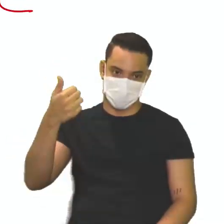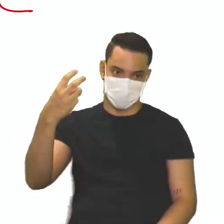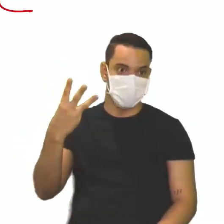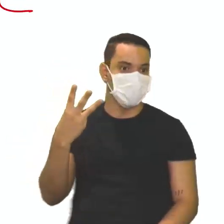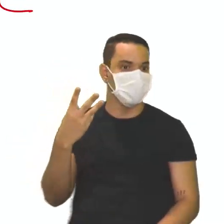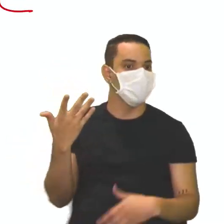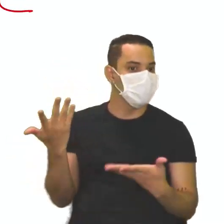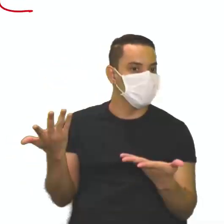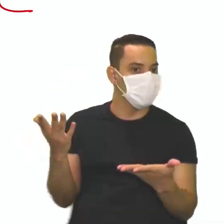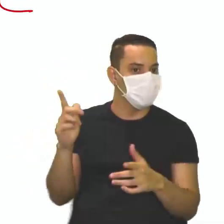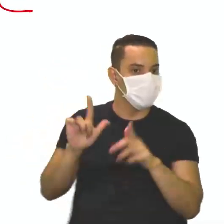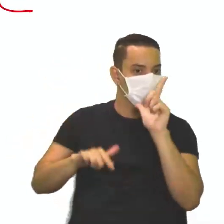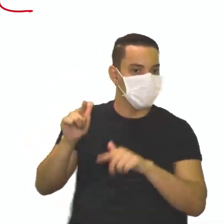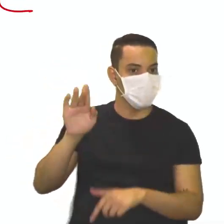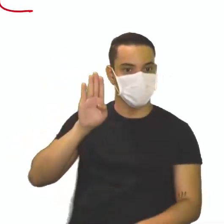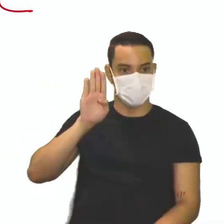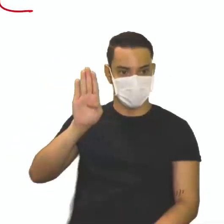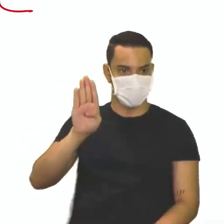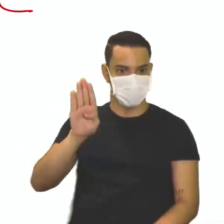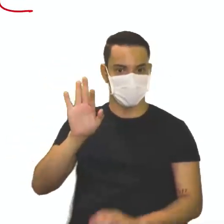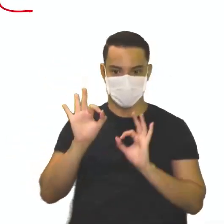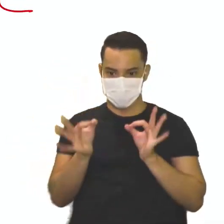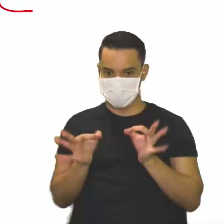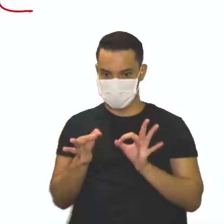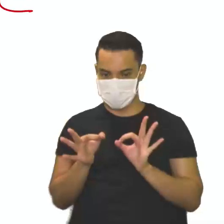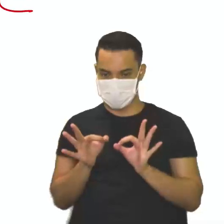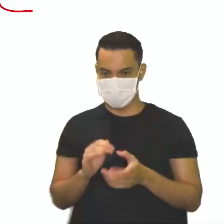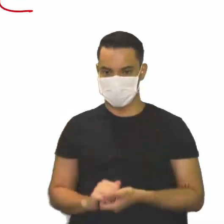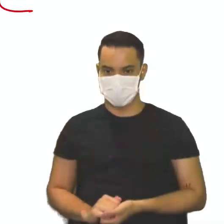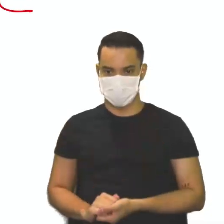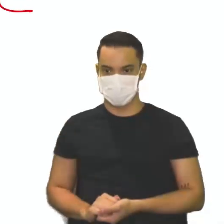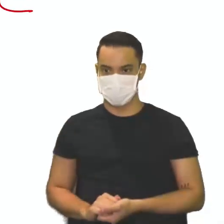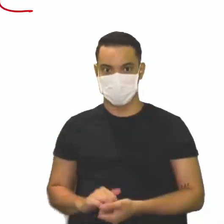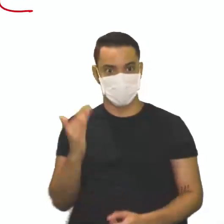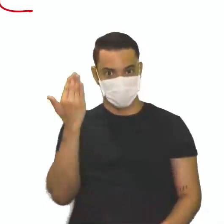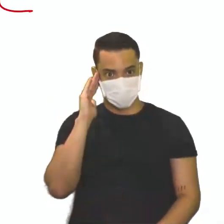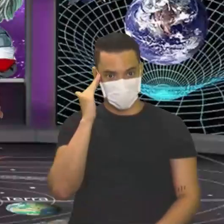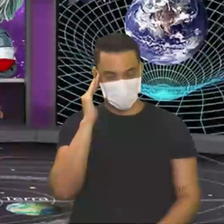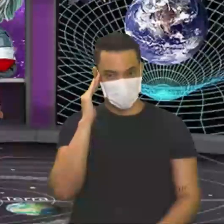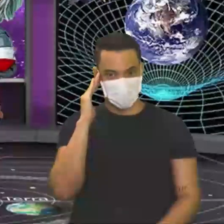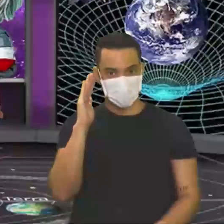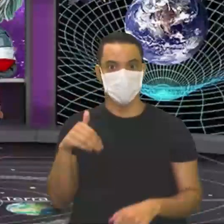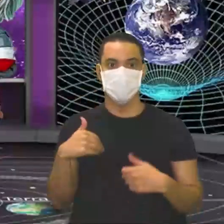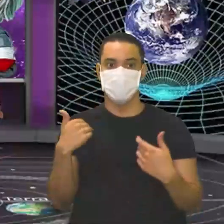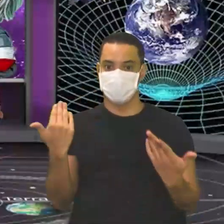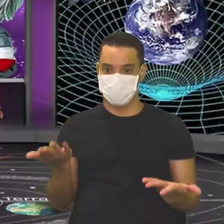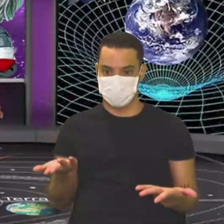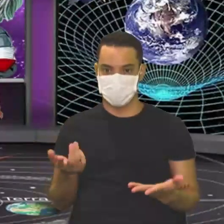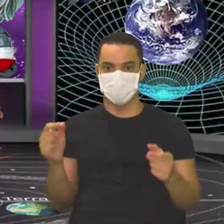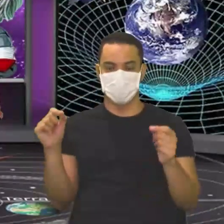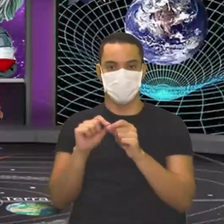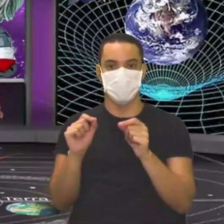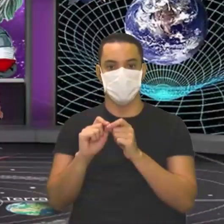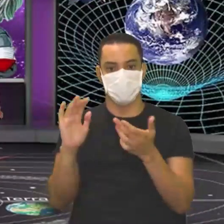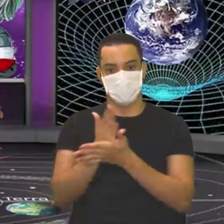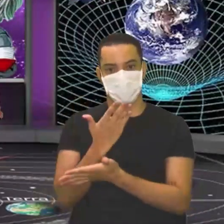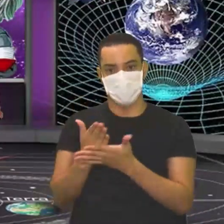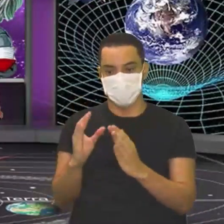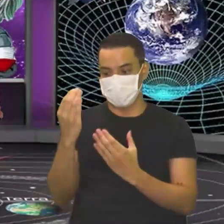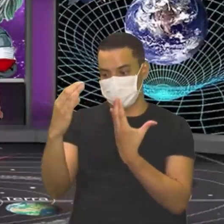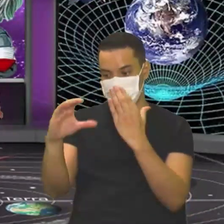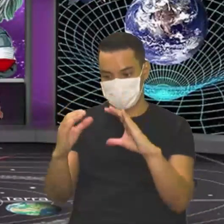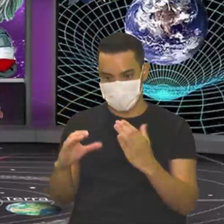letra B, certo? Entendido, pessoal? Então ali a gente fez umas